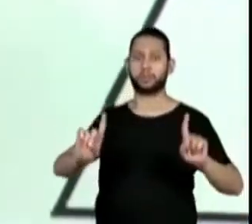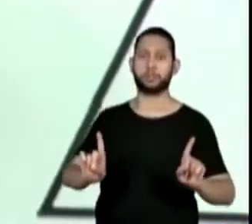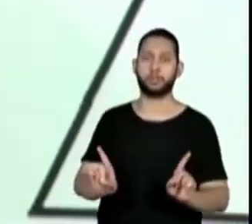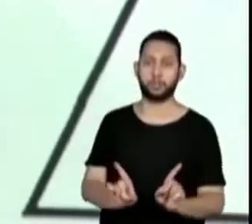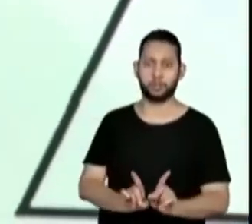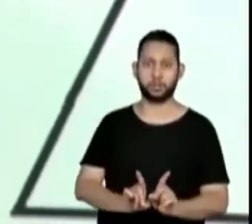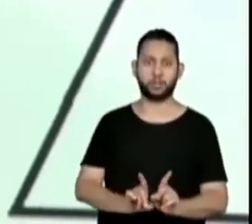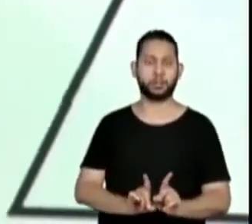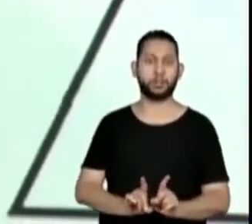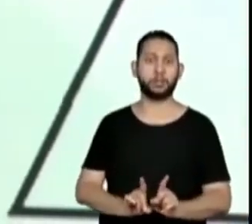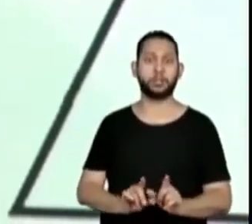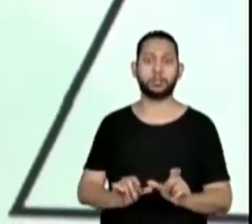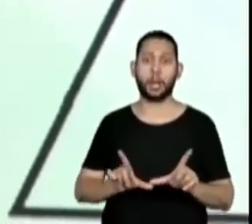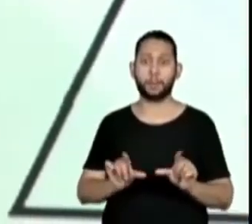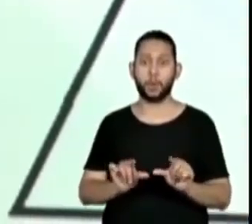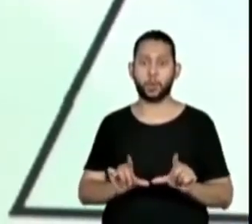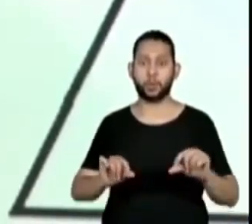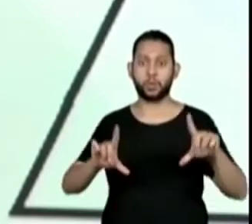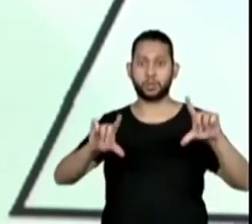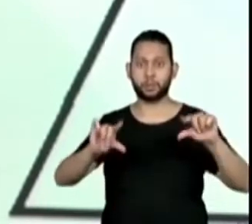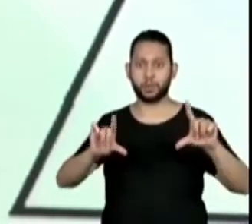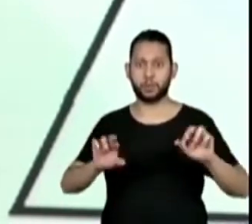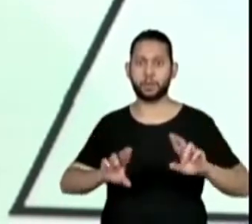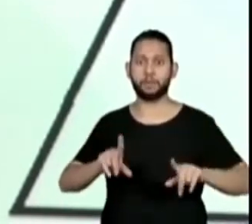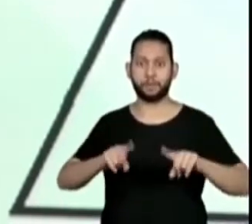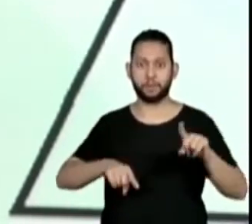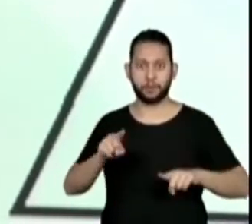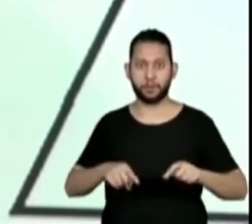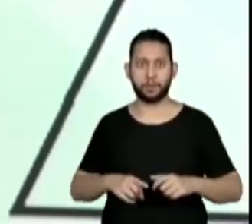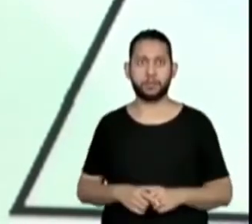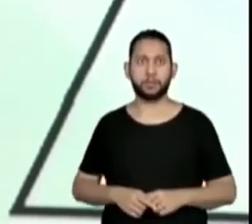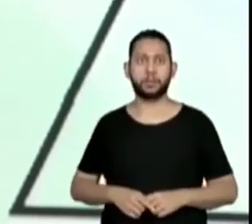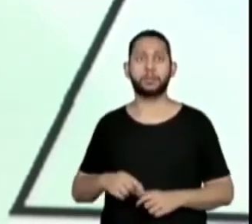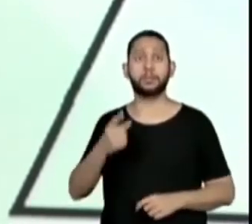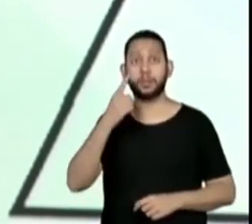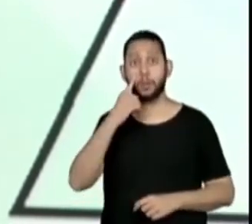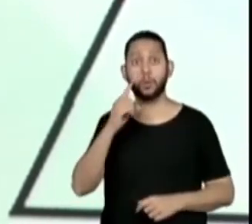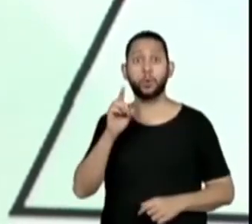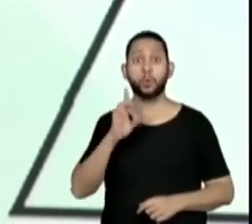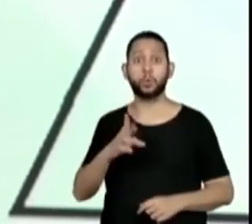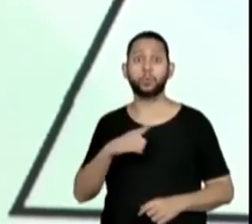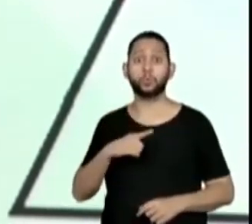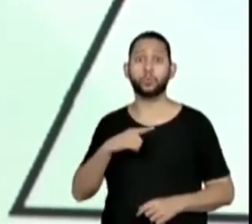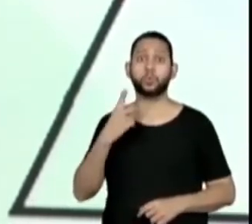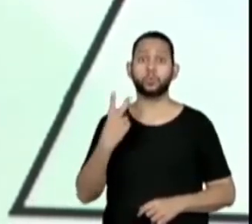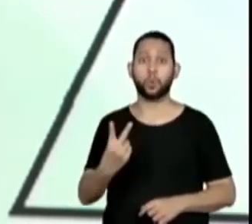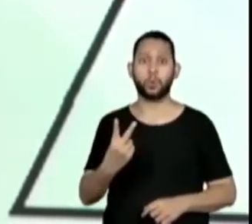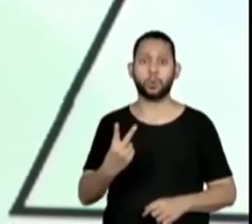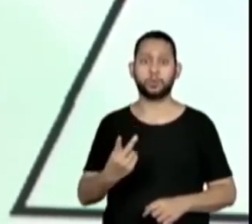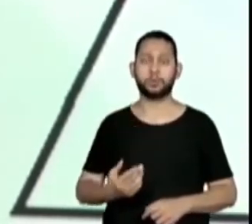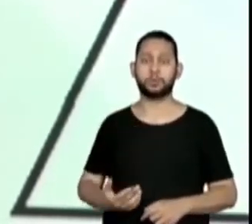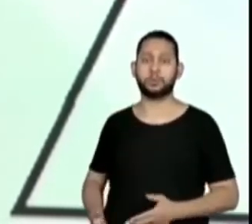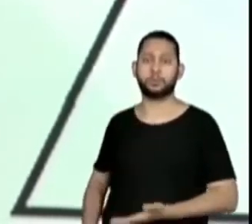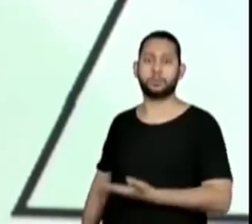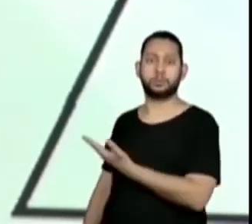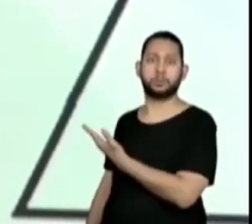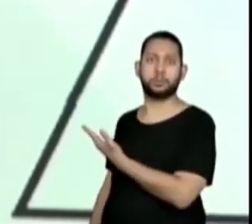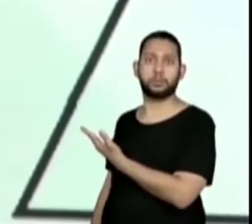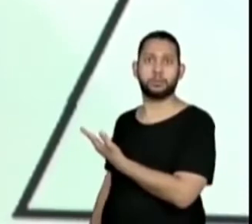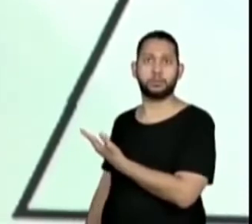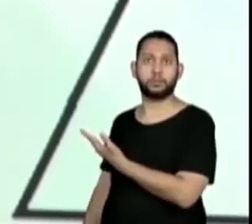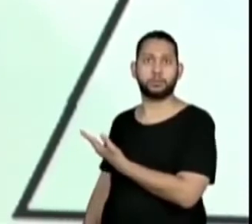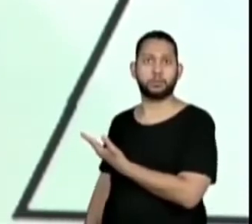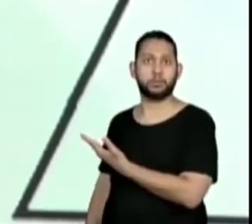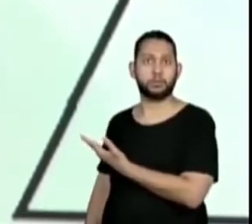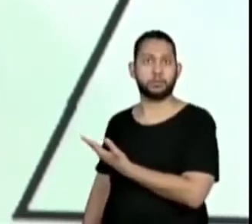irregular. Tá vendo que ele não tem a mesma medida? Tem ângulo reto aí? Ele é feito de segmentos de reta. Mas, estou falando dos ângulos internos,